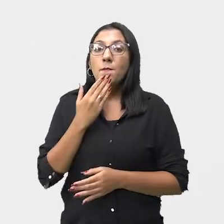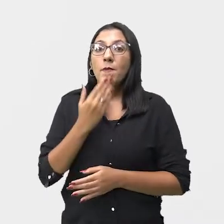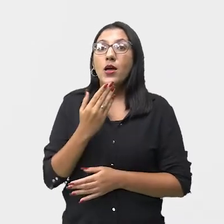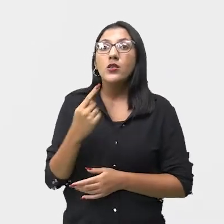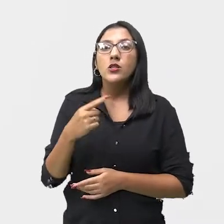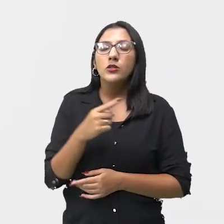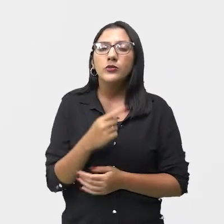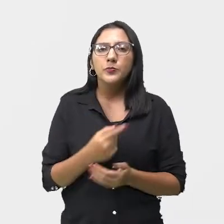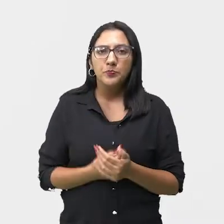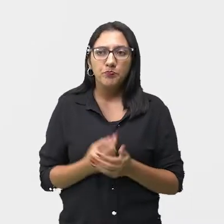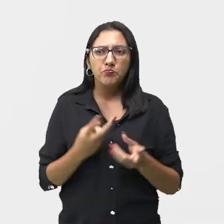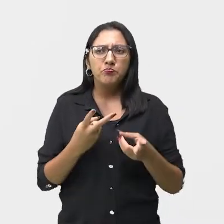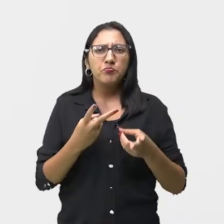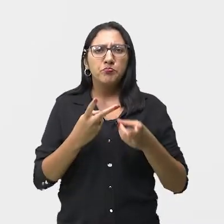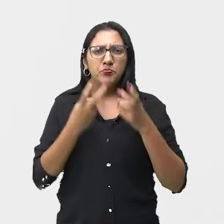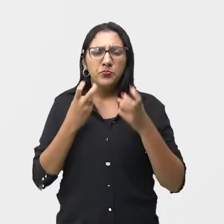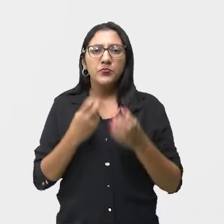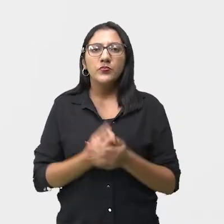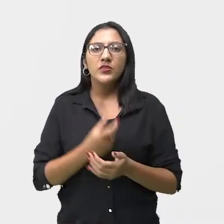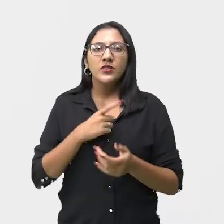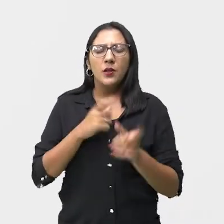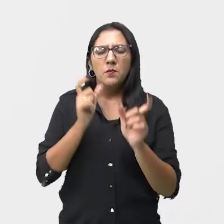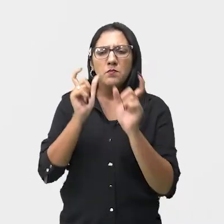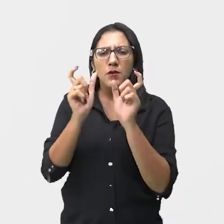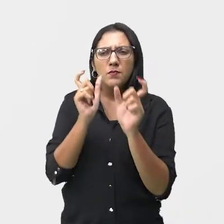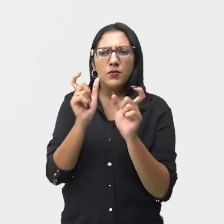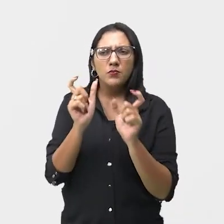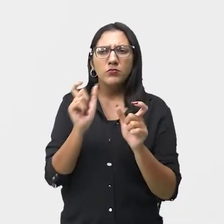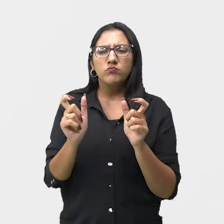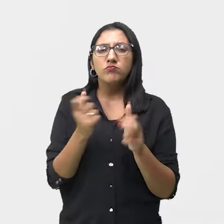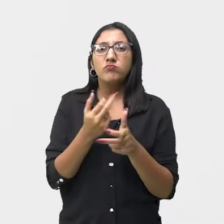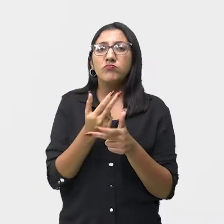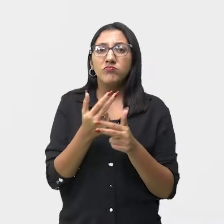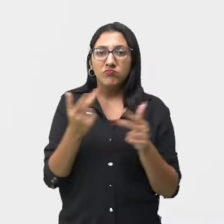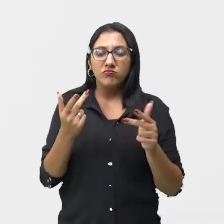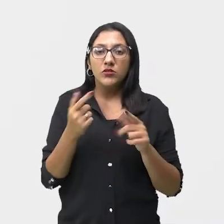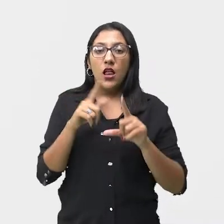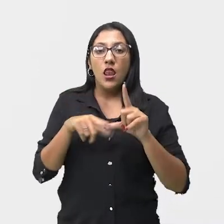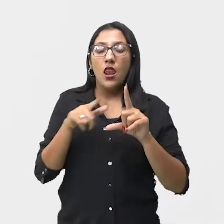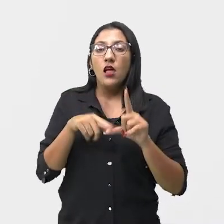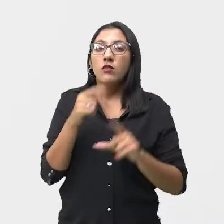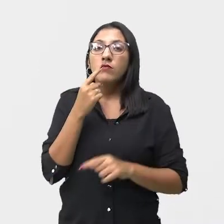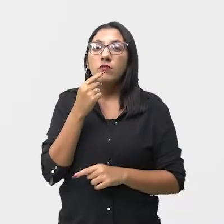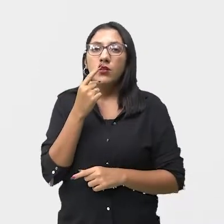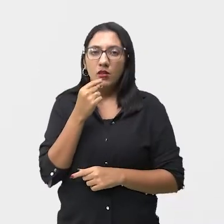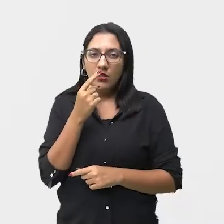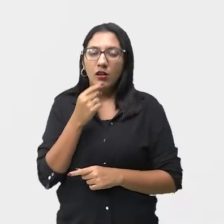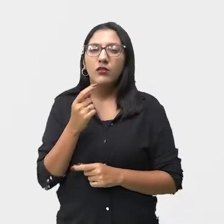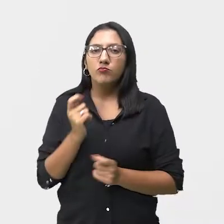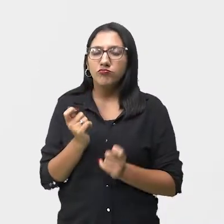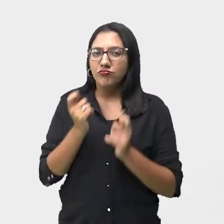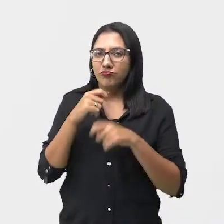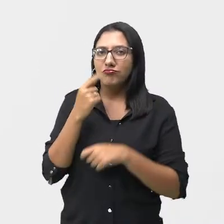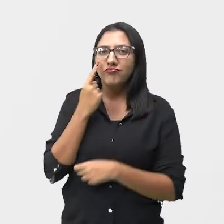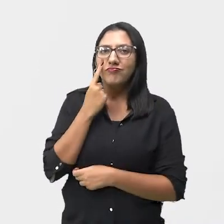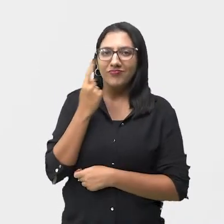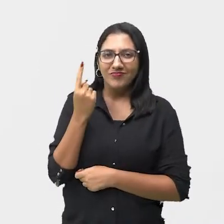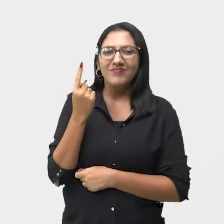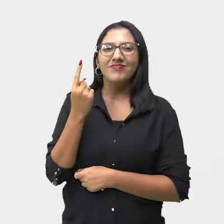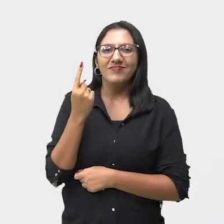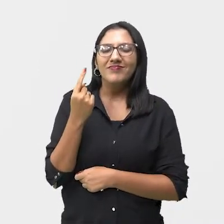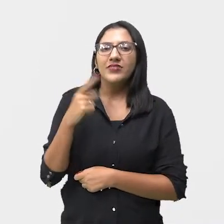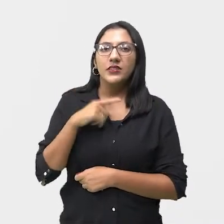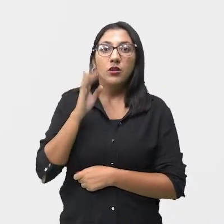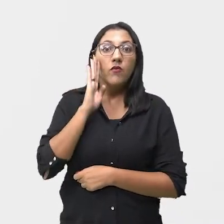que notem que a gente já deixou várias formas verbais destacadas aí ao longo do texto, né?